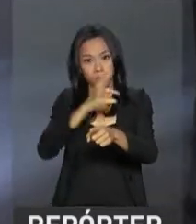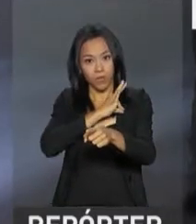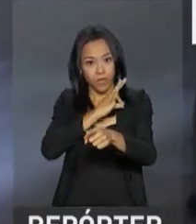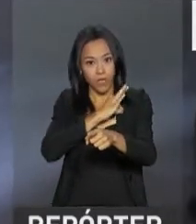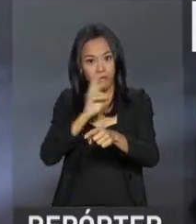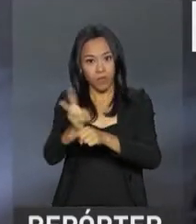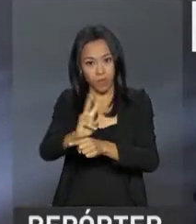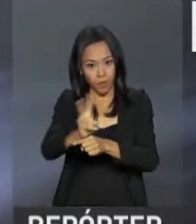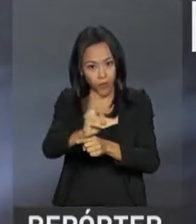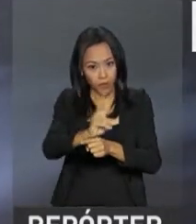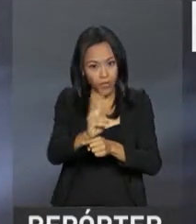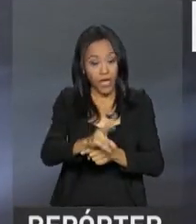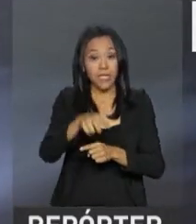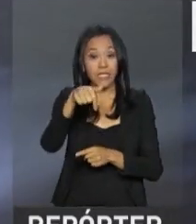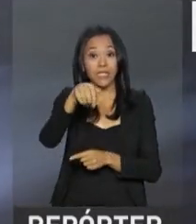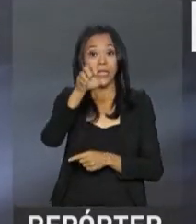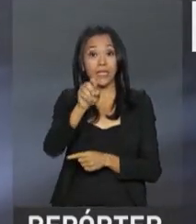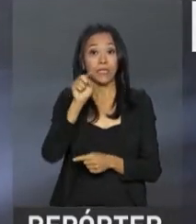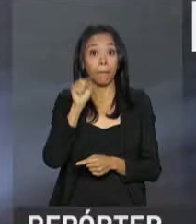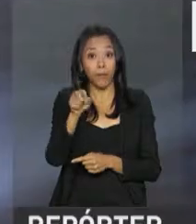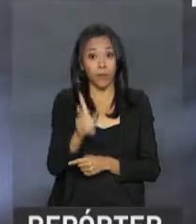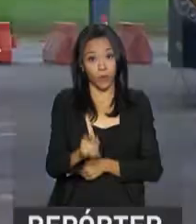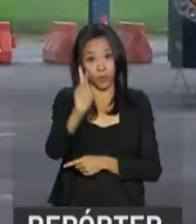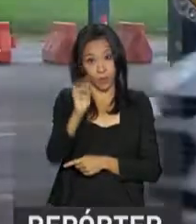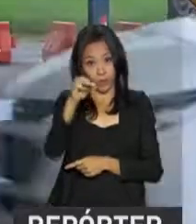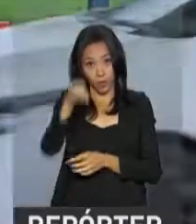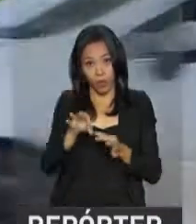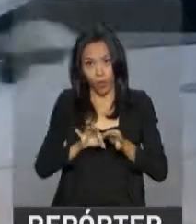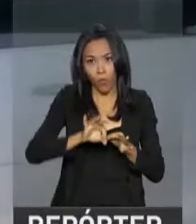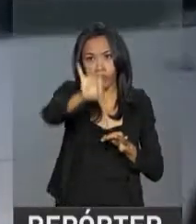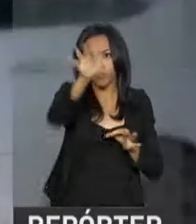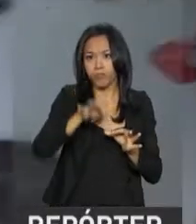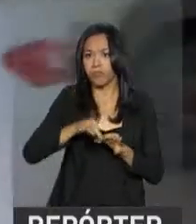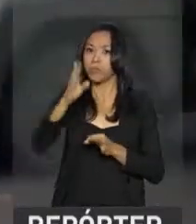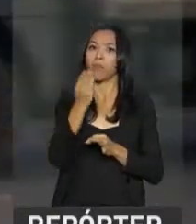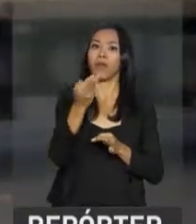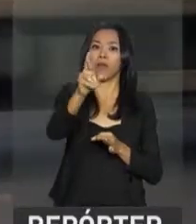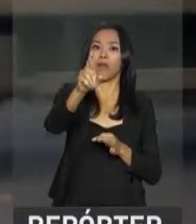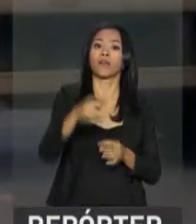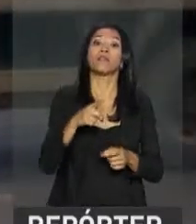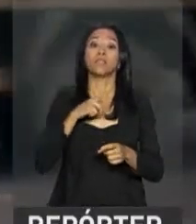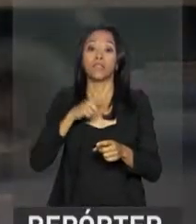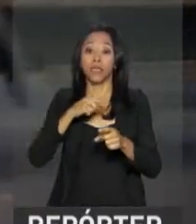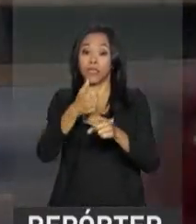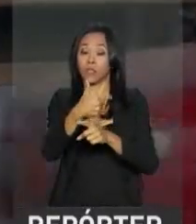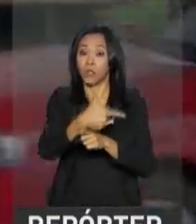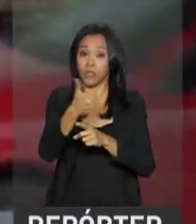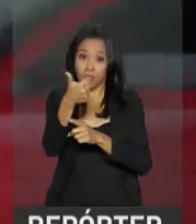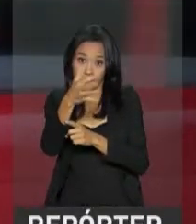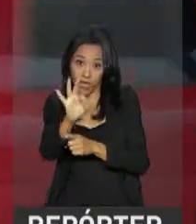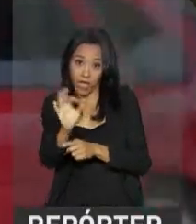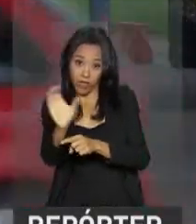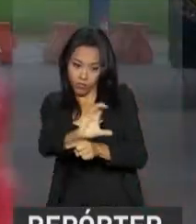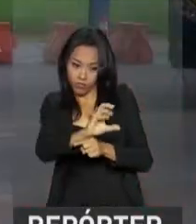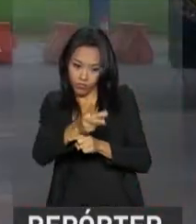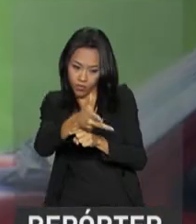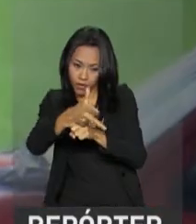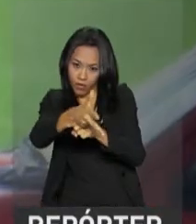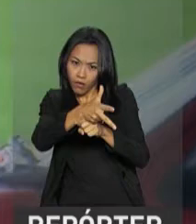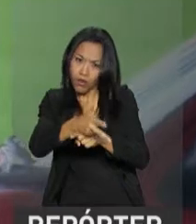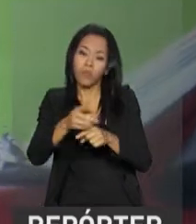monitorar 70 mil quilômetros de estradas federais duzentos e dez radares móveis cerca de duas mil viaturas